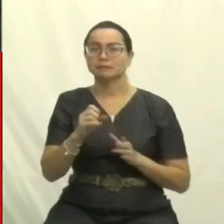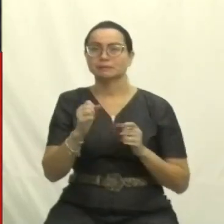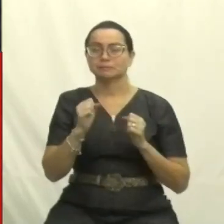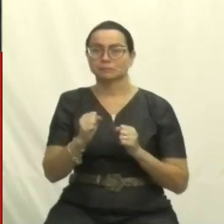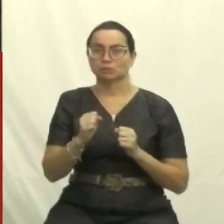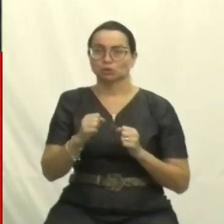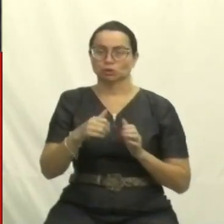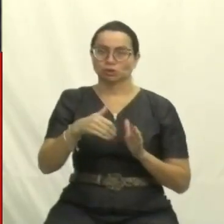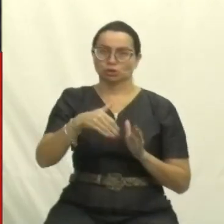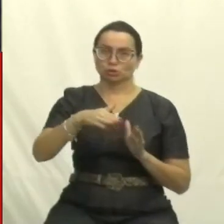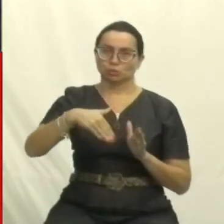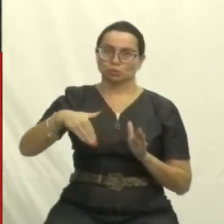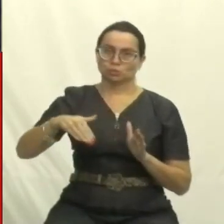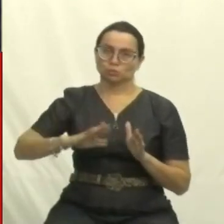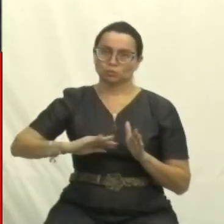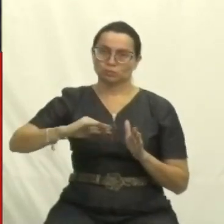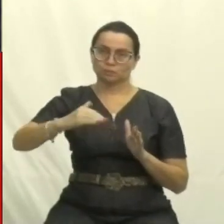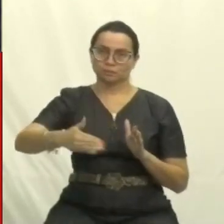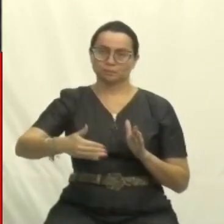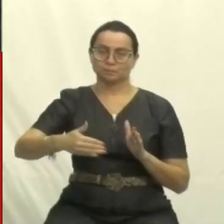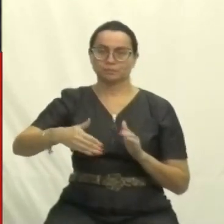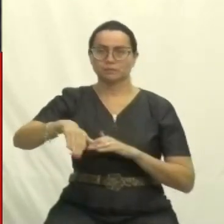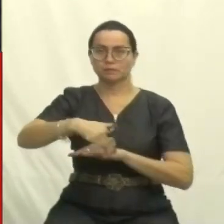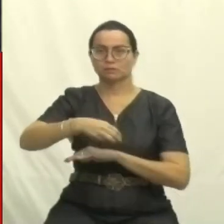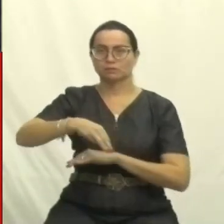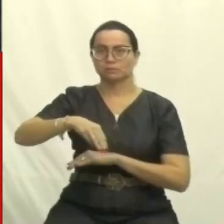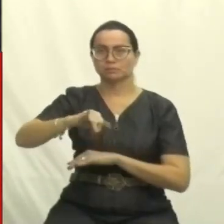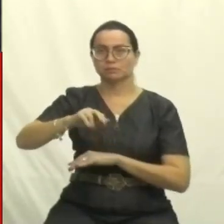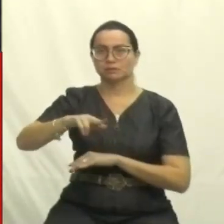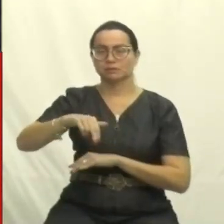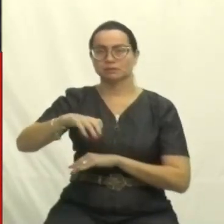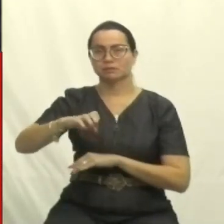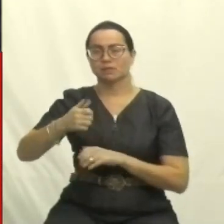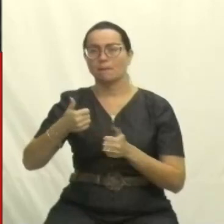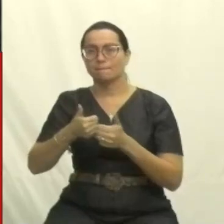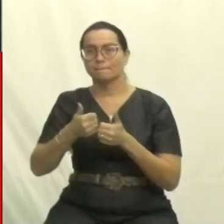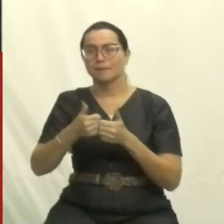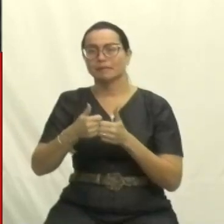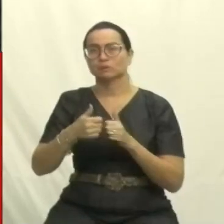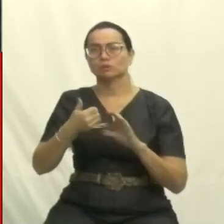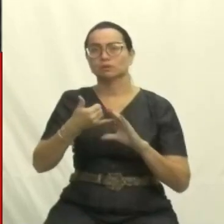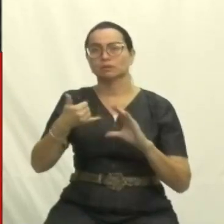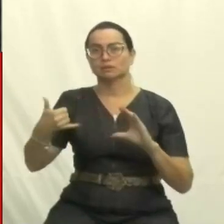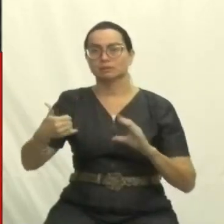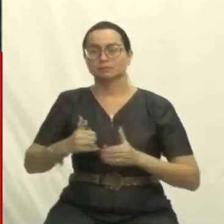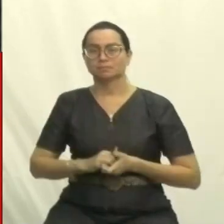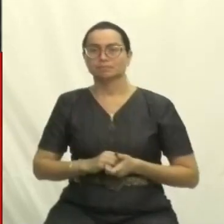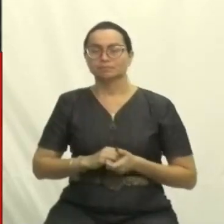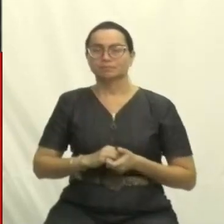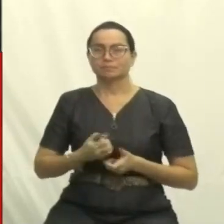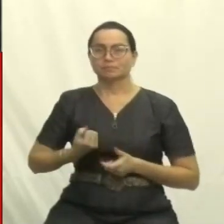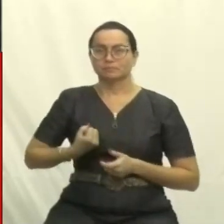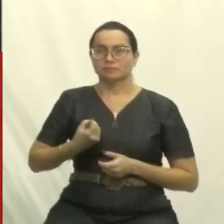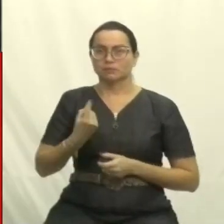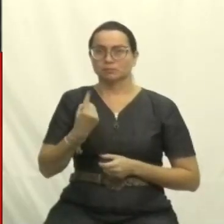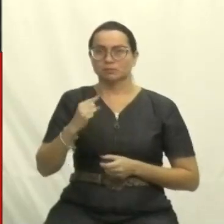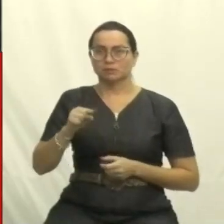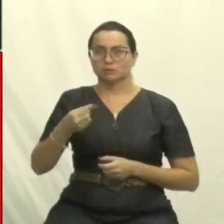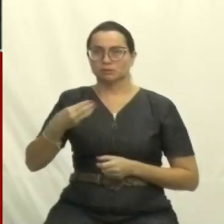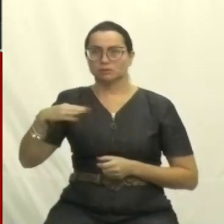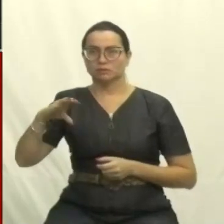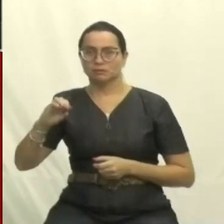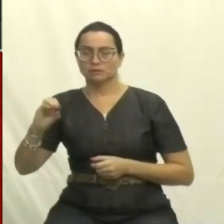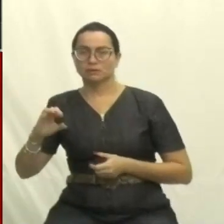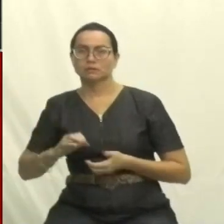na rua Miguel Patrício de Souza, nas proximidades da Celesc, número 1300, bairro Ceará. Requerimento está